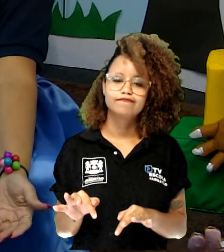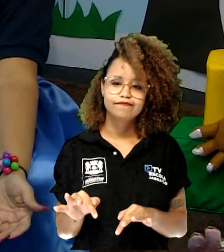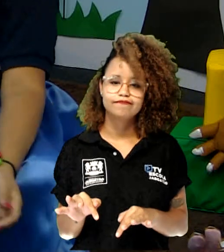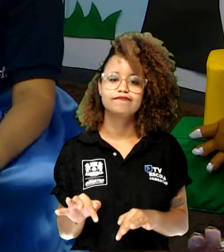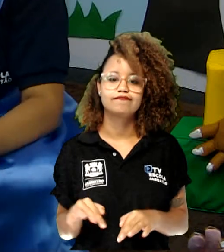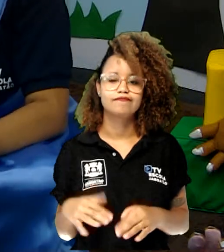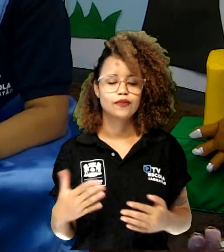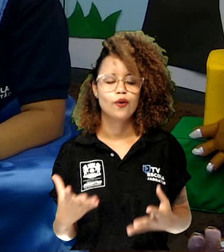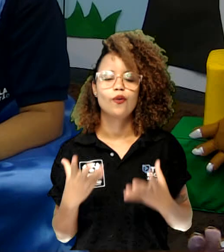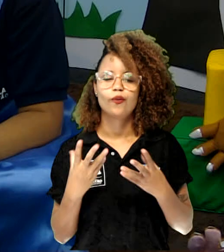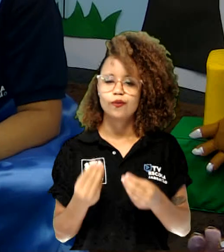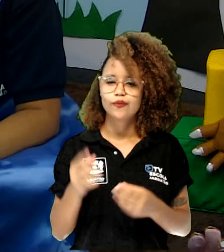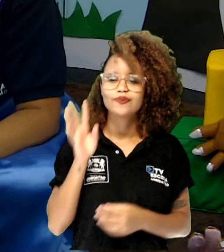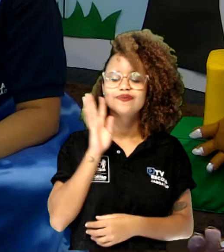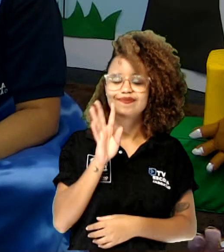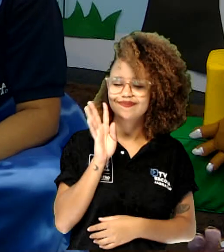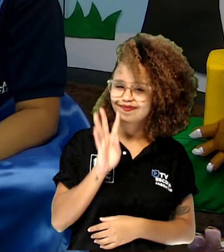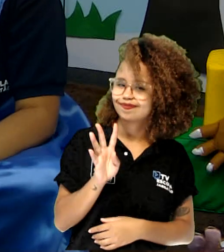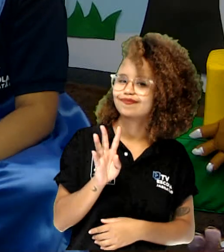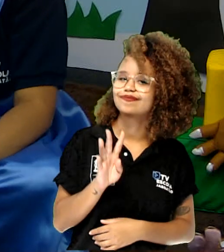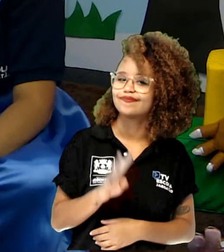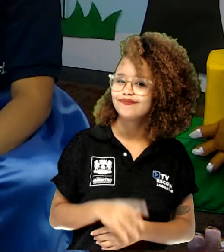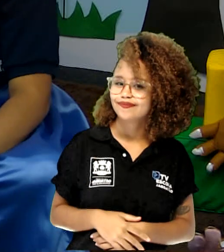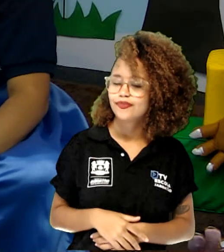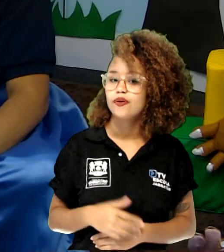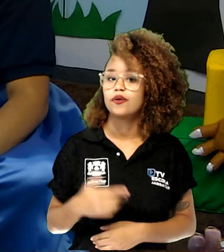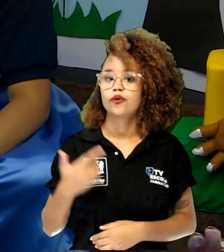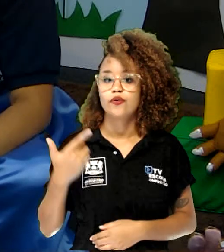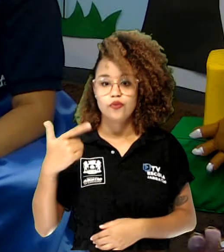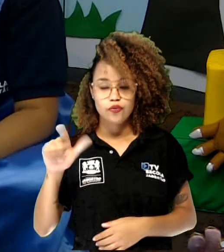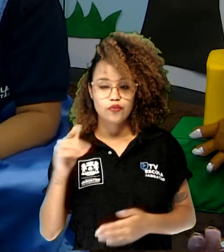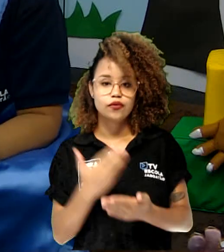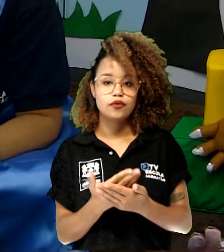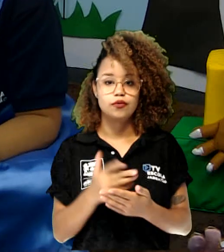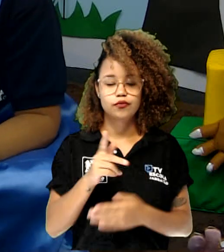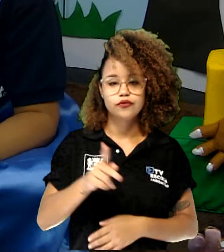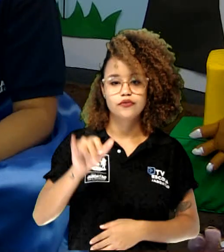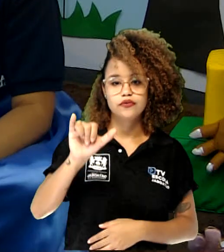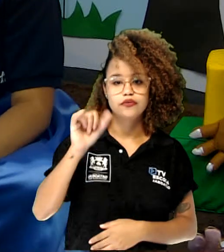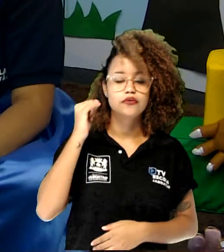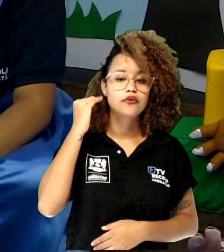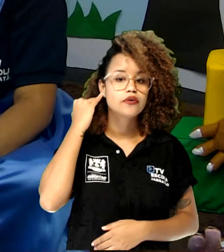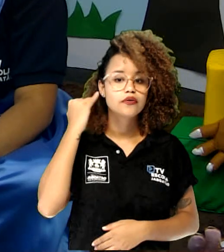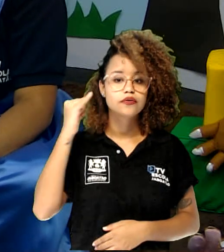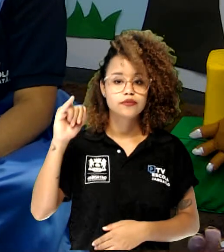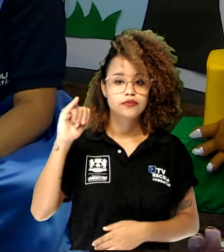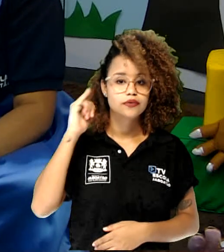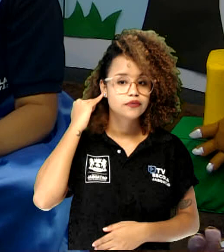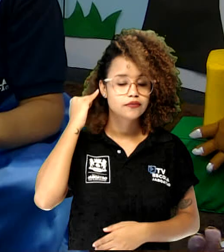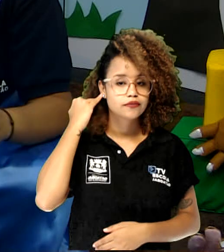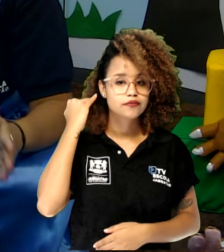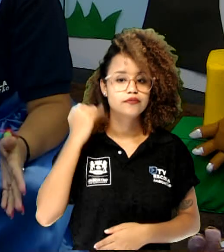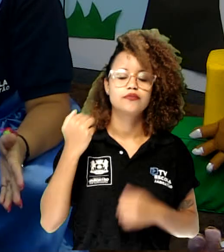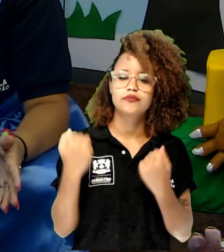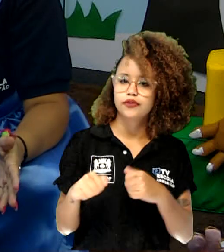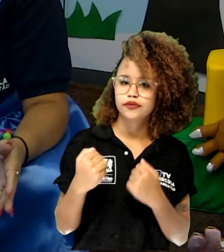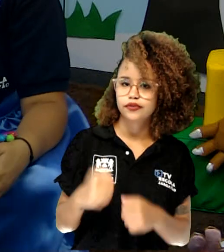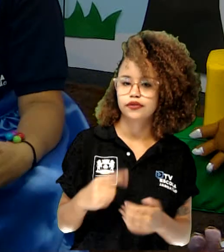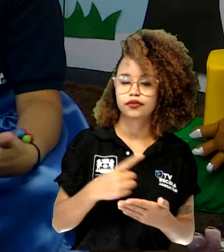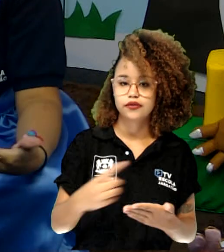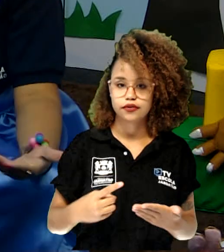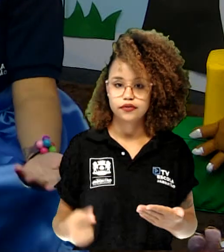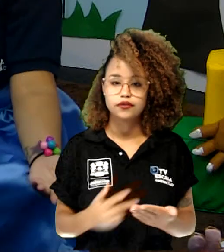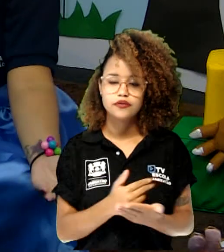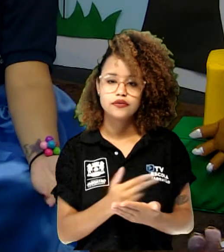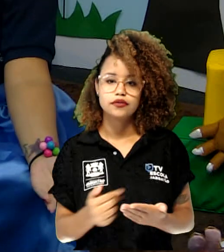crianças, e foi muito legal, não foi? Para a próxima aula com a professora Isabelle, vocês irão precisar de cadernos de desenho